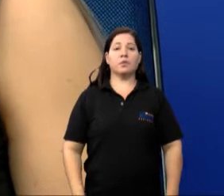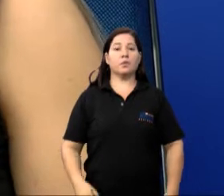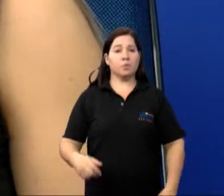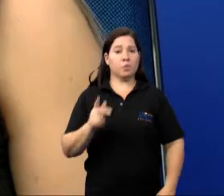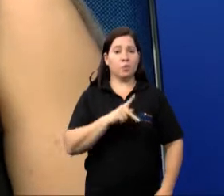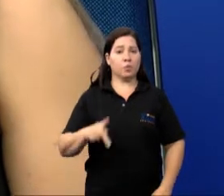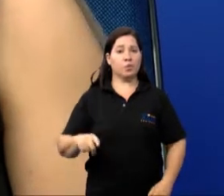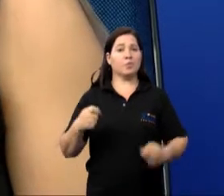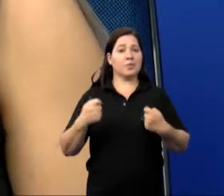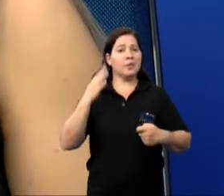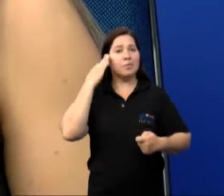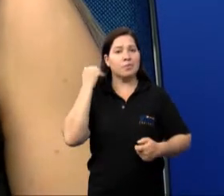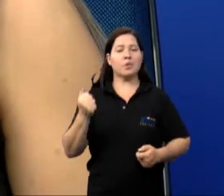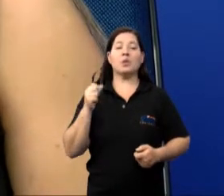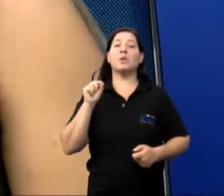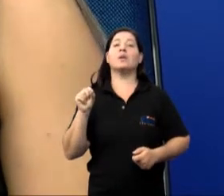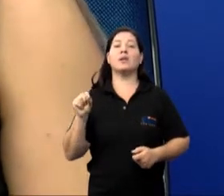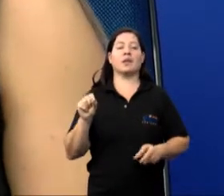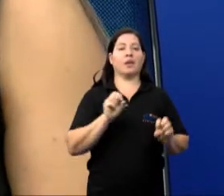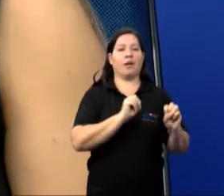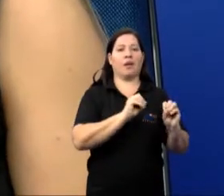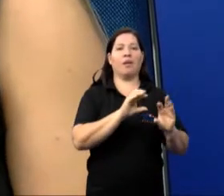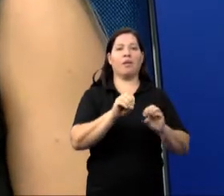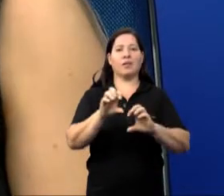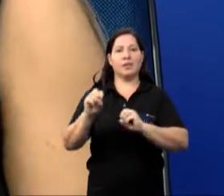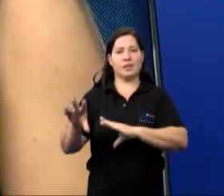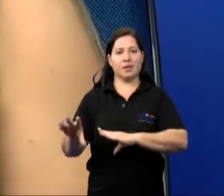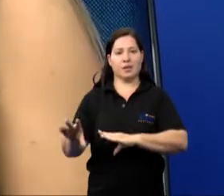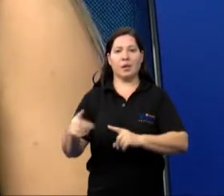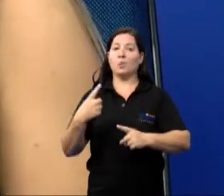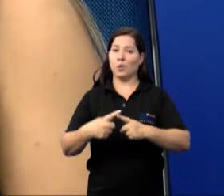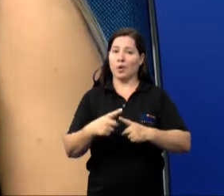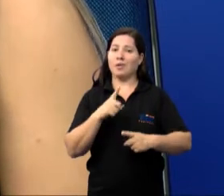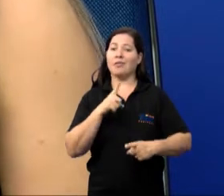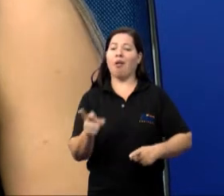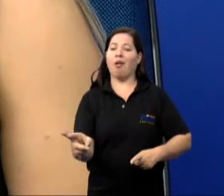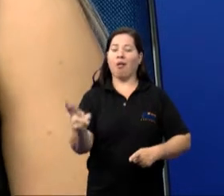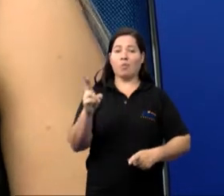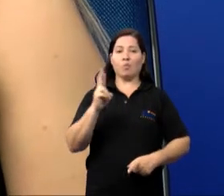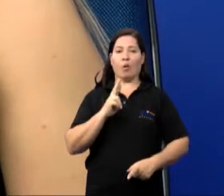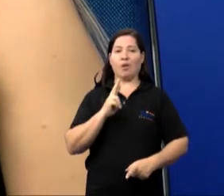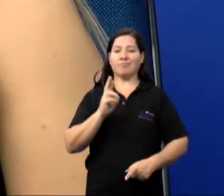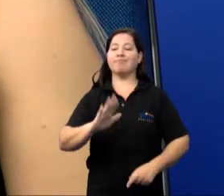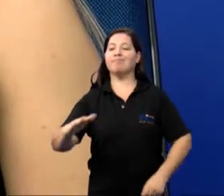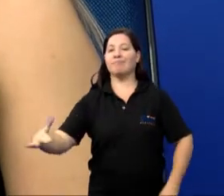ensinamos, porque nós teremos aí o resultado do que eles vão aprender, né?